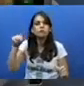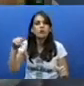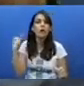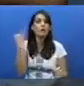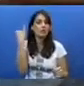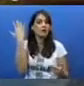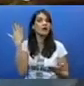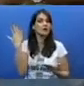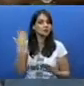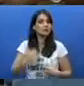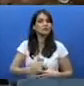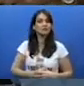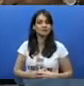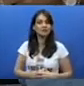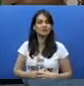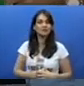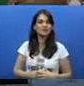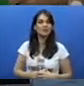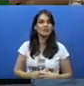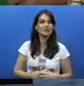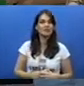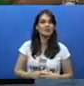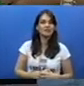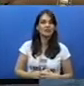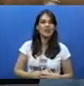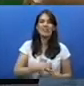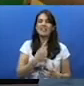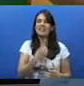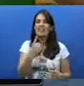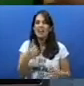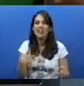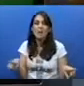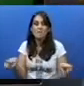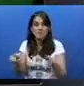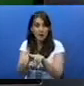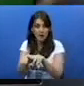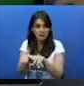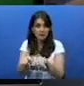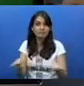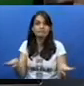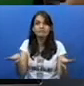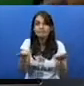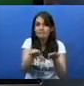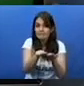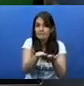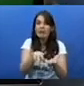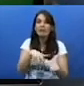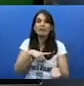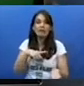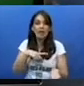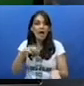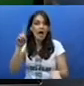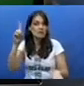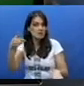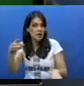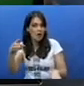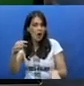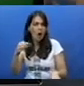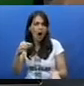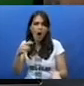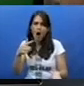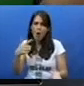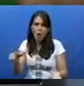na lousa. Em cada par a seguir, há uma palavra com acento e outra sem